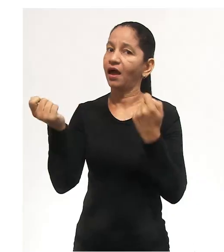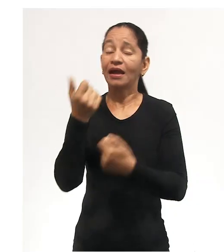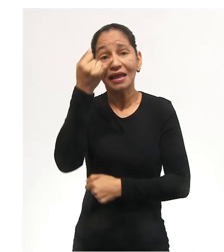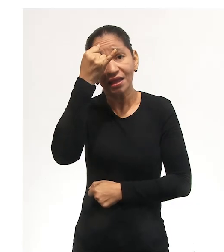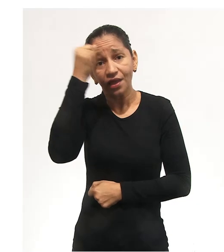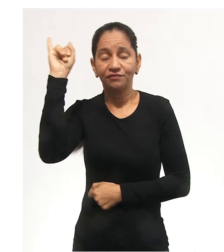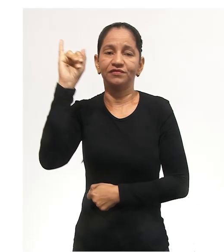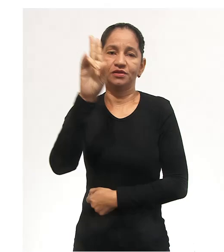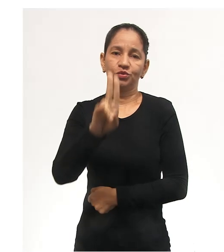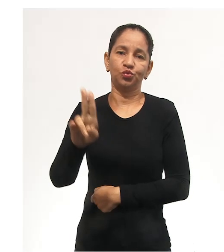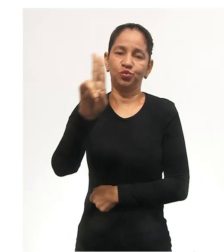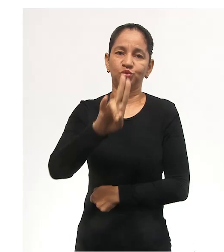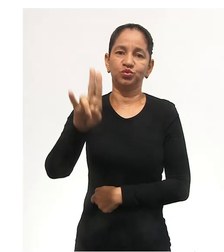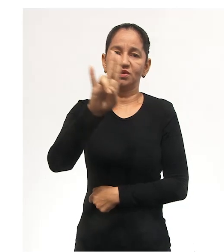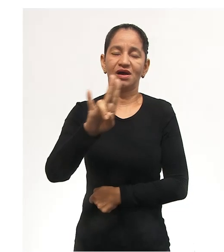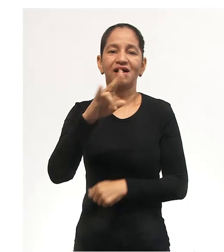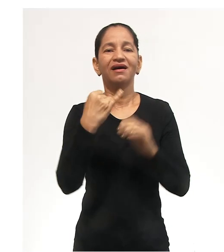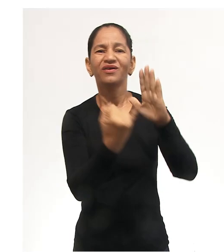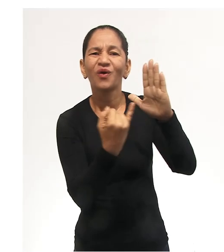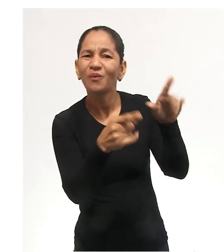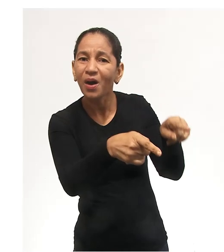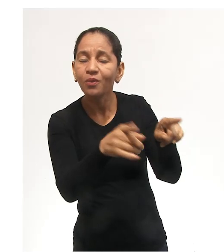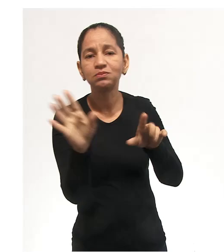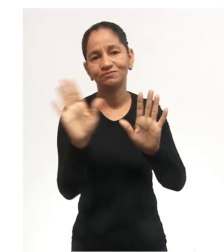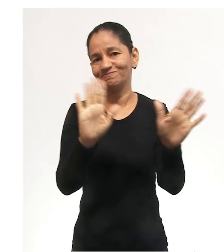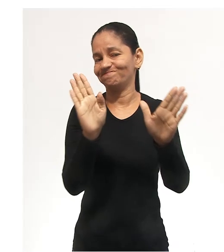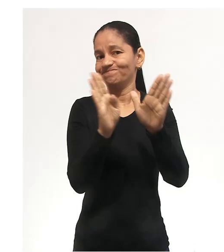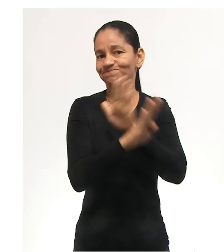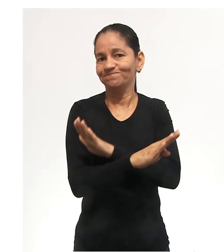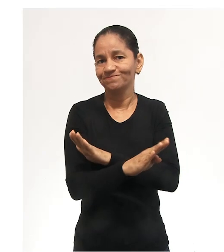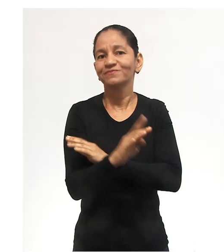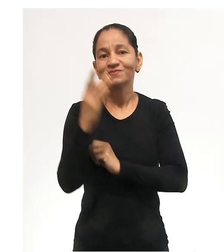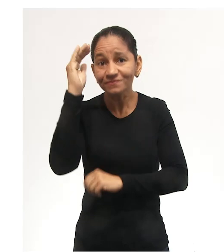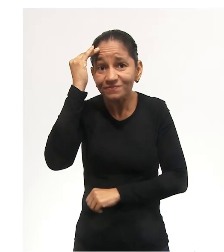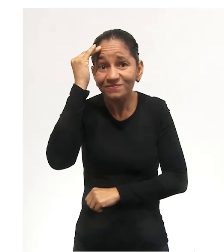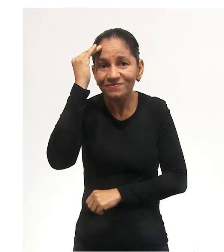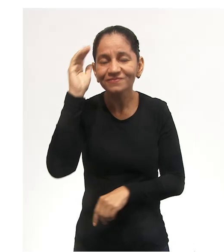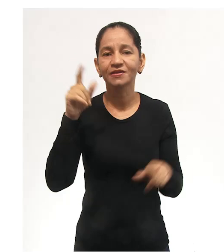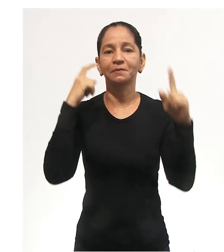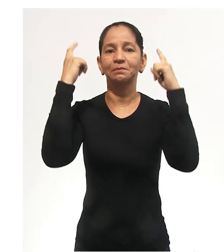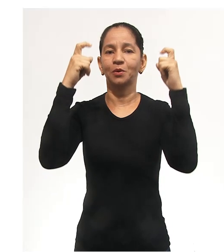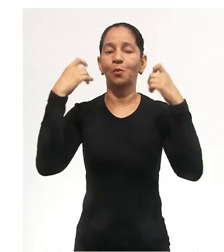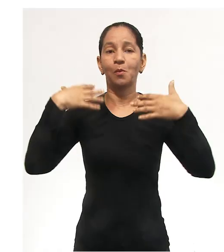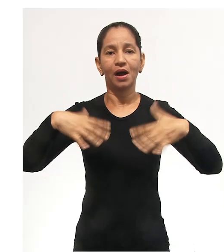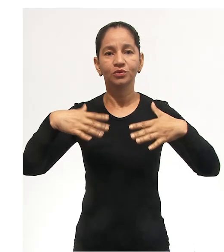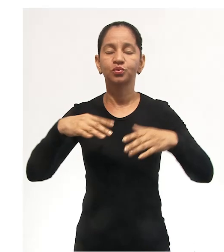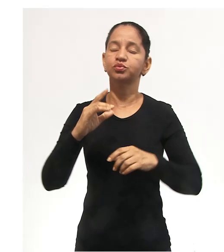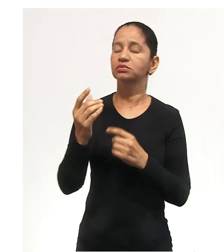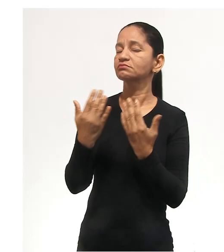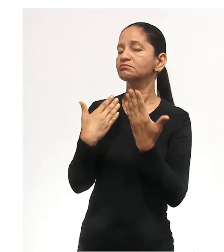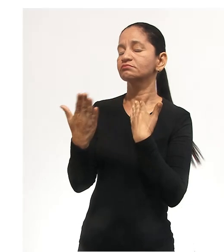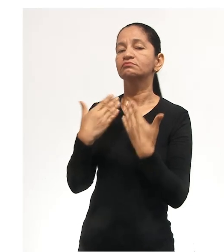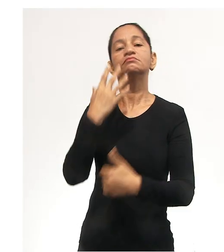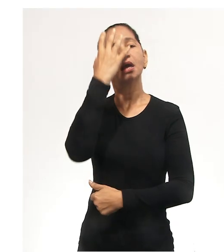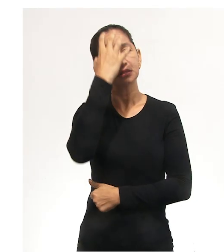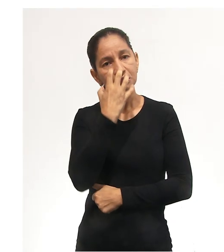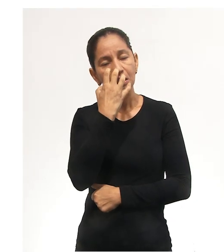eu evito utilizar gírias, eu monitoro a minha fala, fico preocupada, né, com a questão